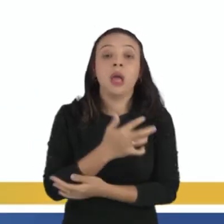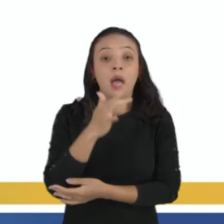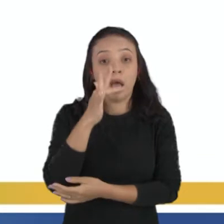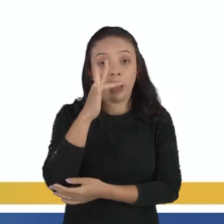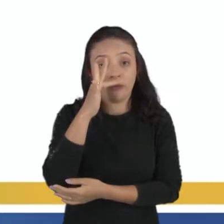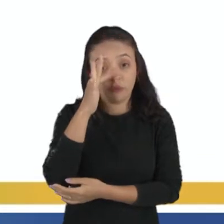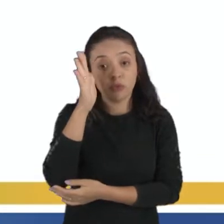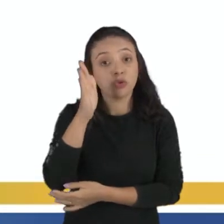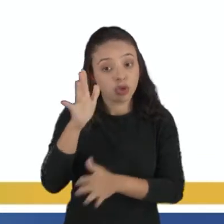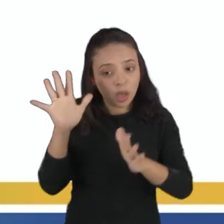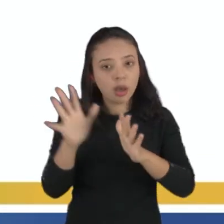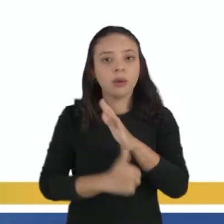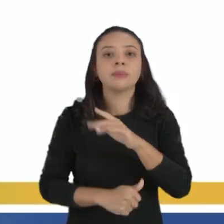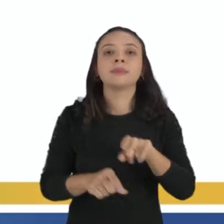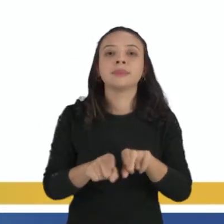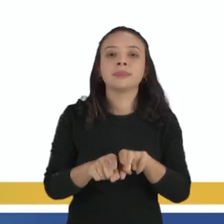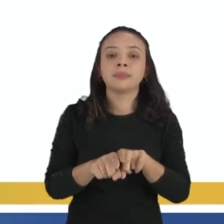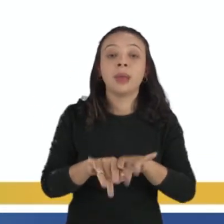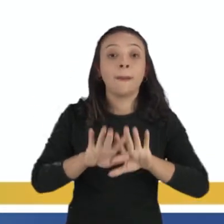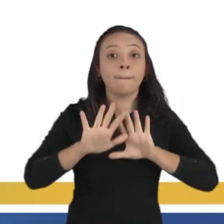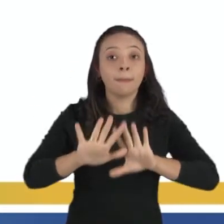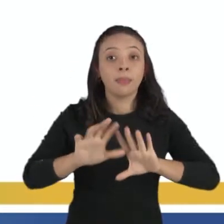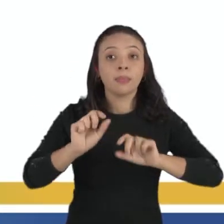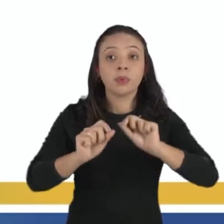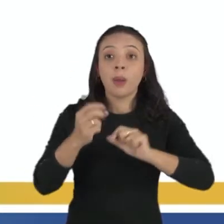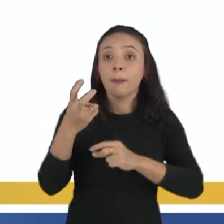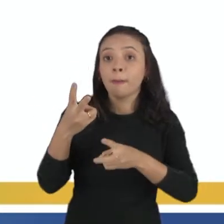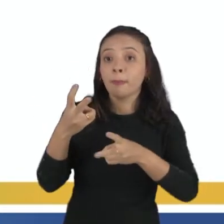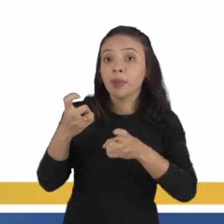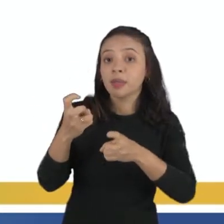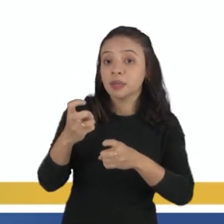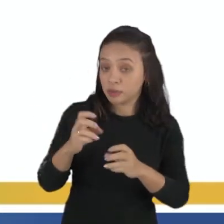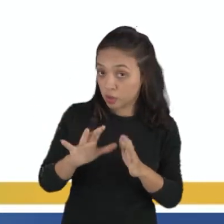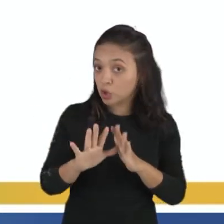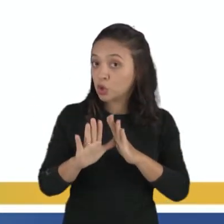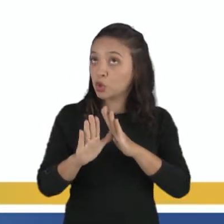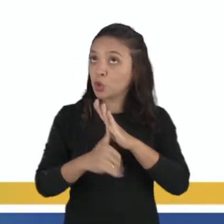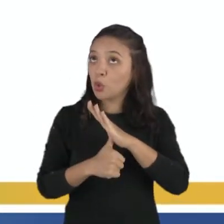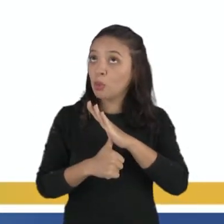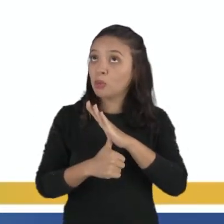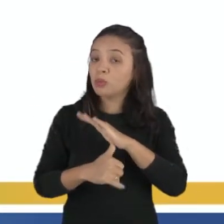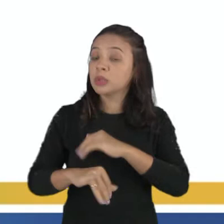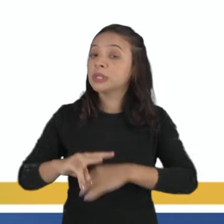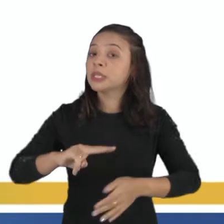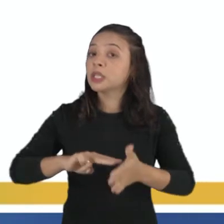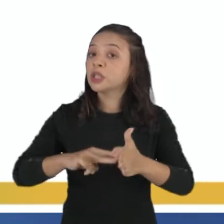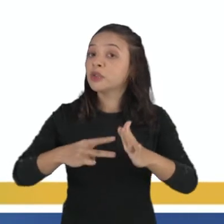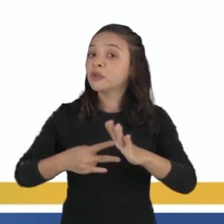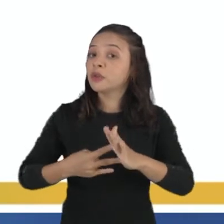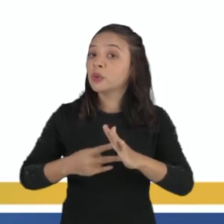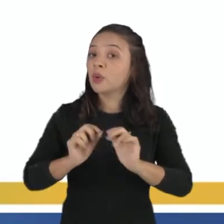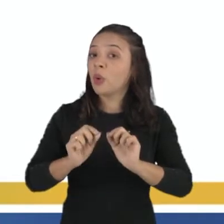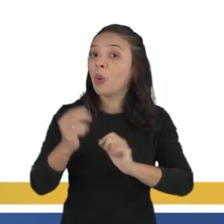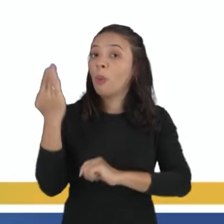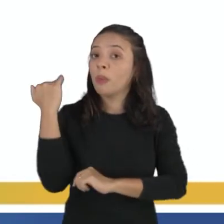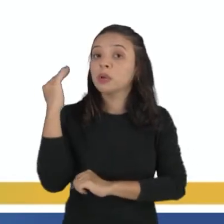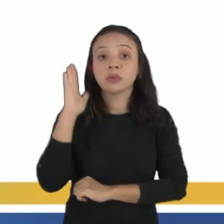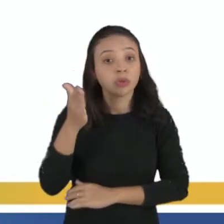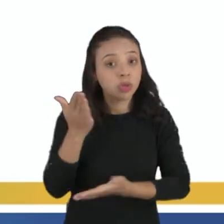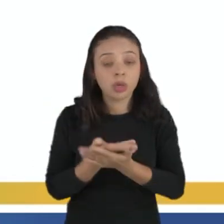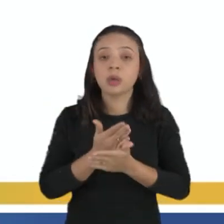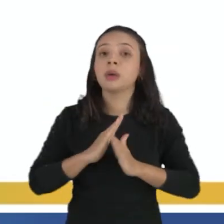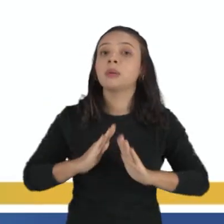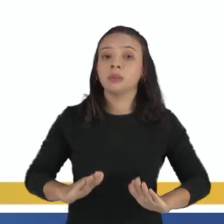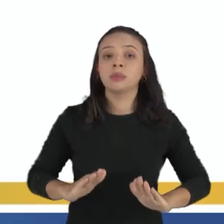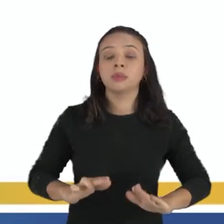já foi furtada. Só que vejam que esse furtei, ele indica um passado concluído,